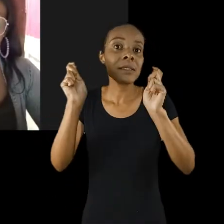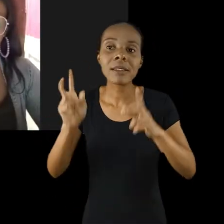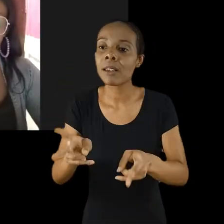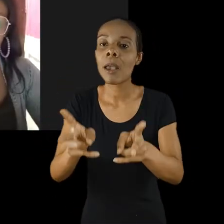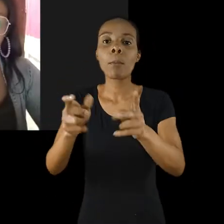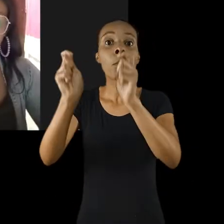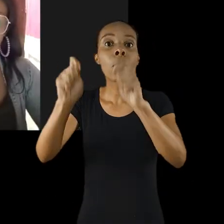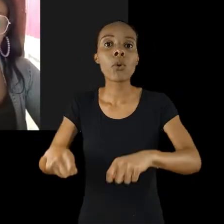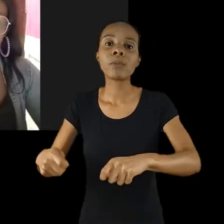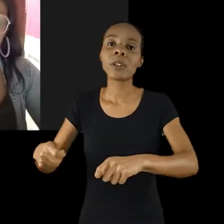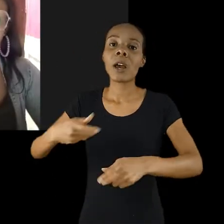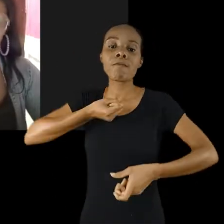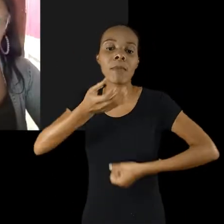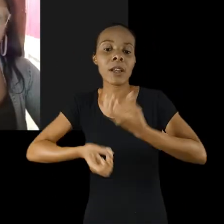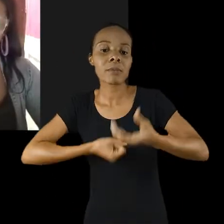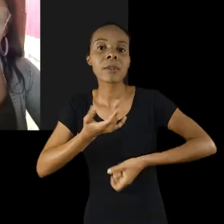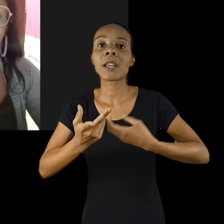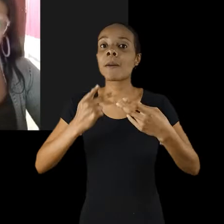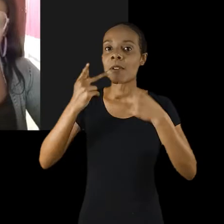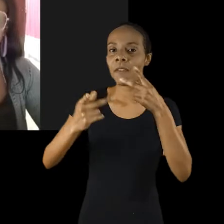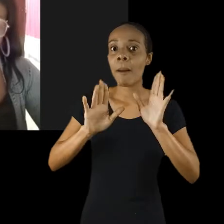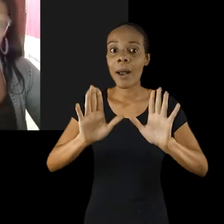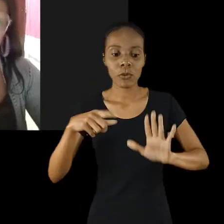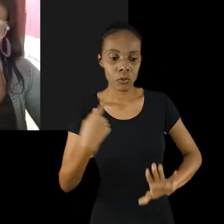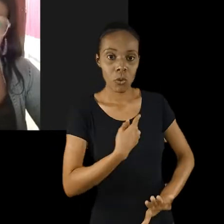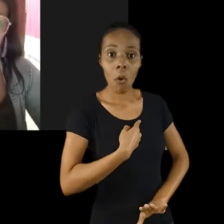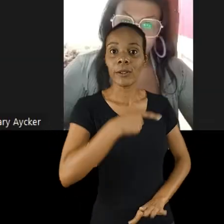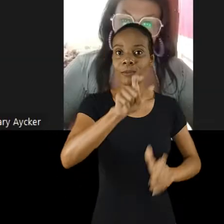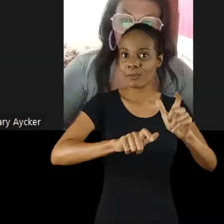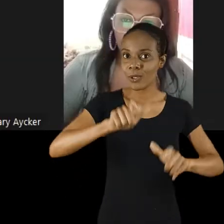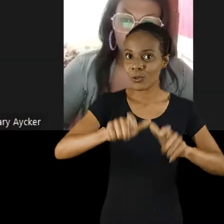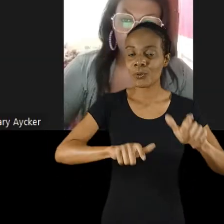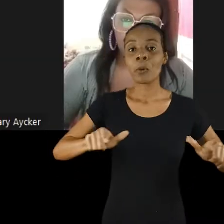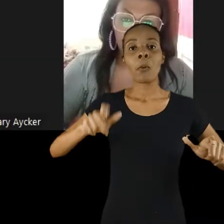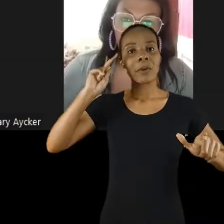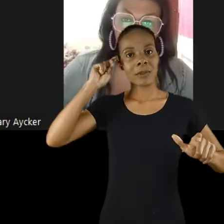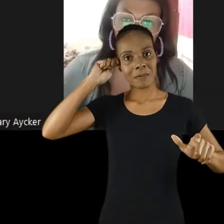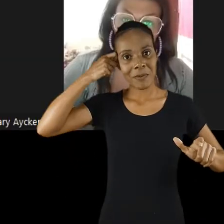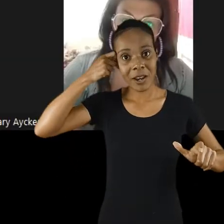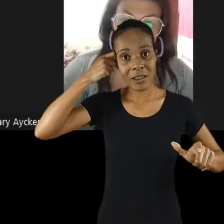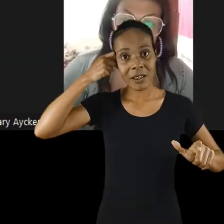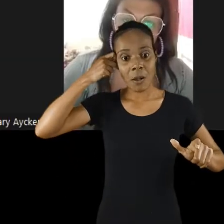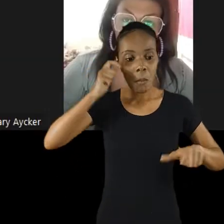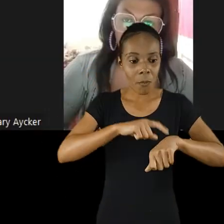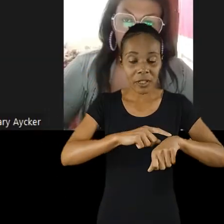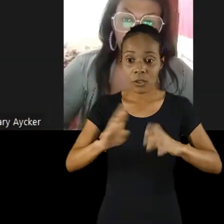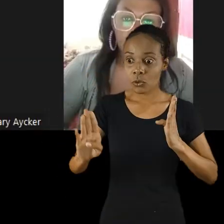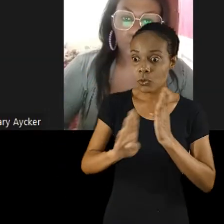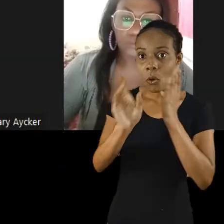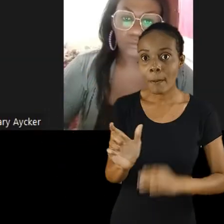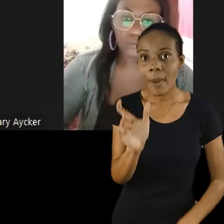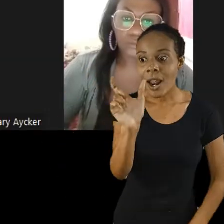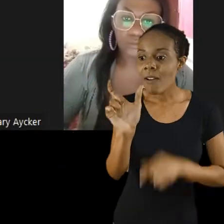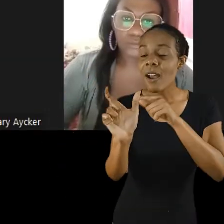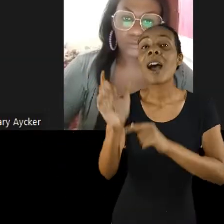gente conhece, a gente consegue acessar a palavra, a gente entende a nossa existência. Eu cresci pensando que eu era uma